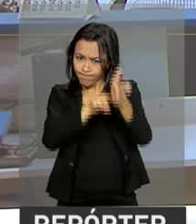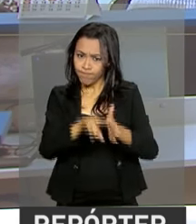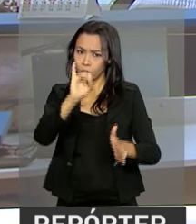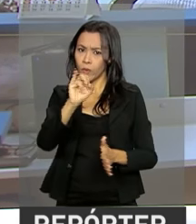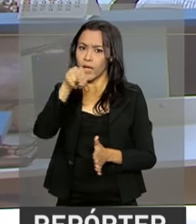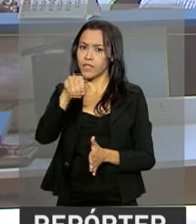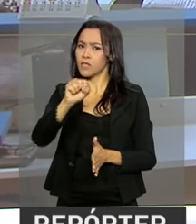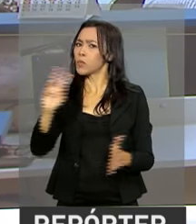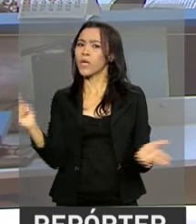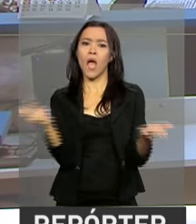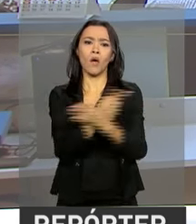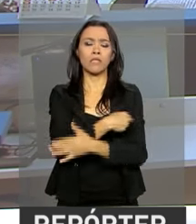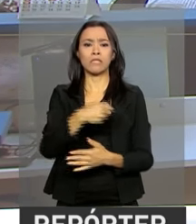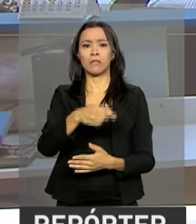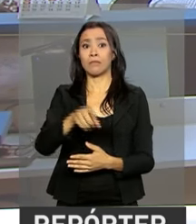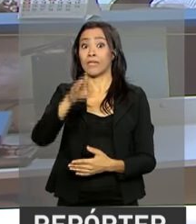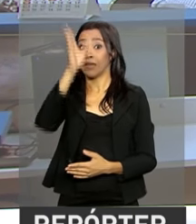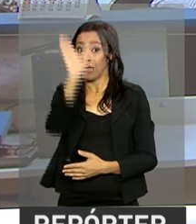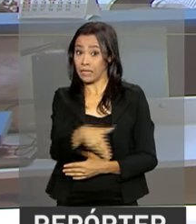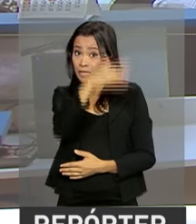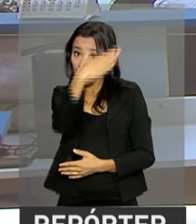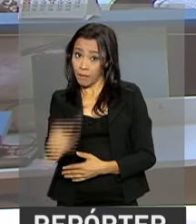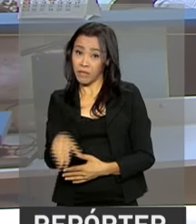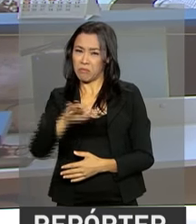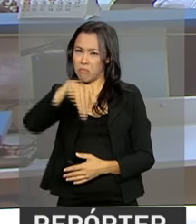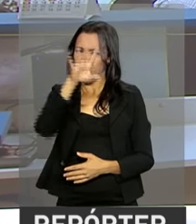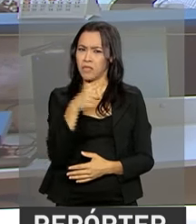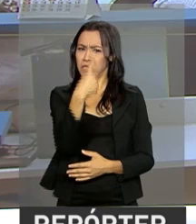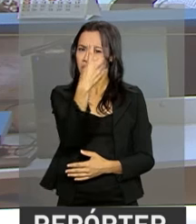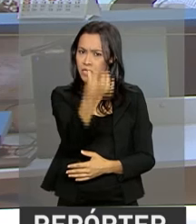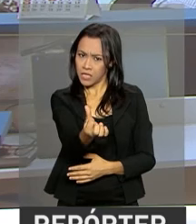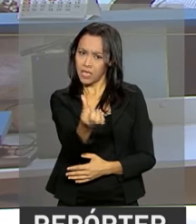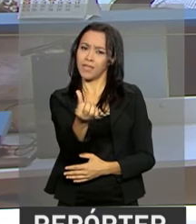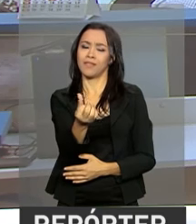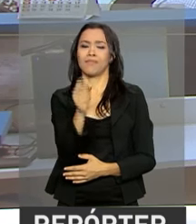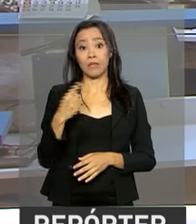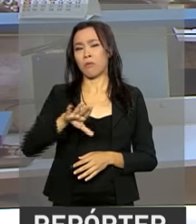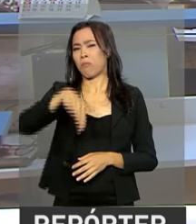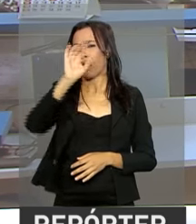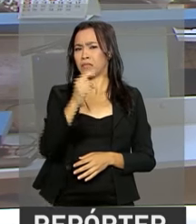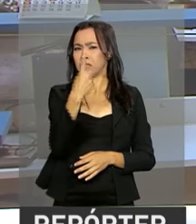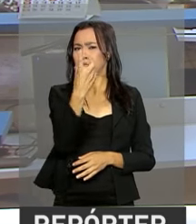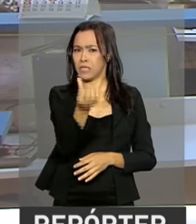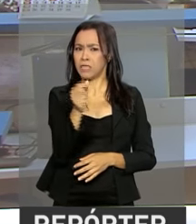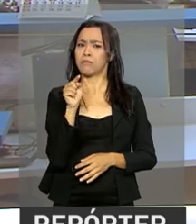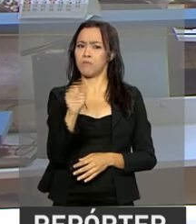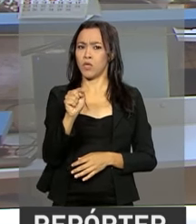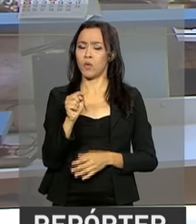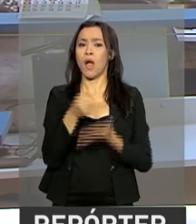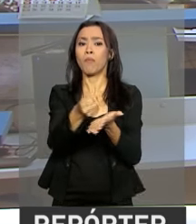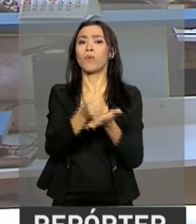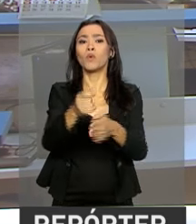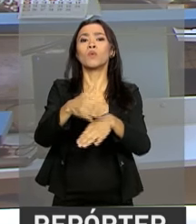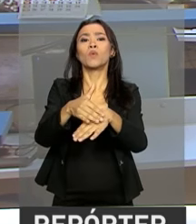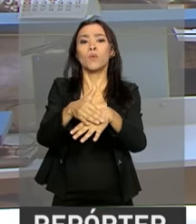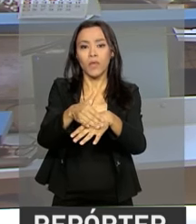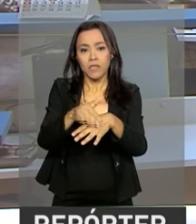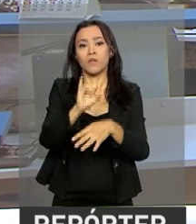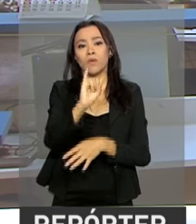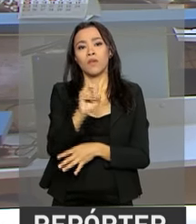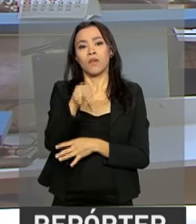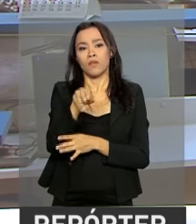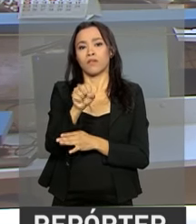resultou no cancelamento de mais de 16 mil auxílios-doença. E quase 6 milhões de